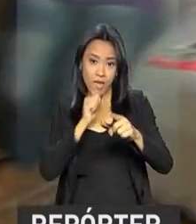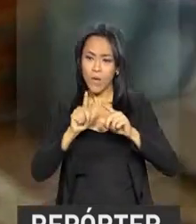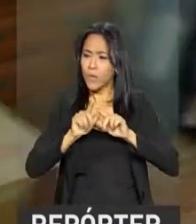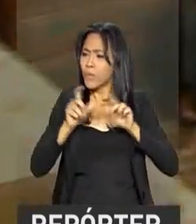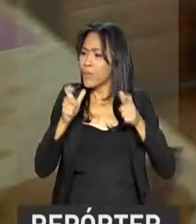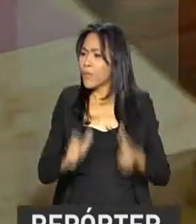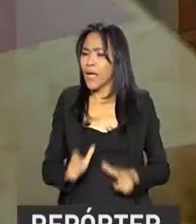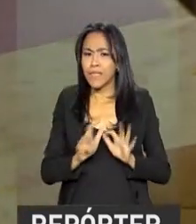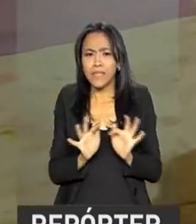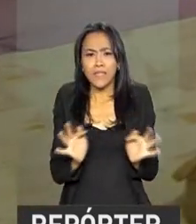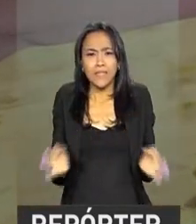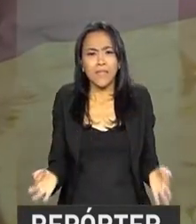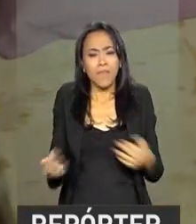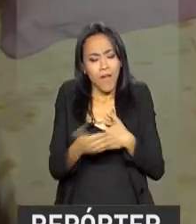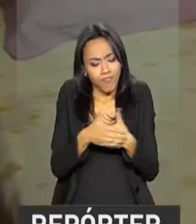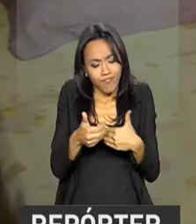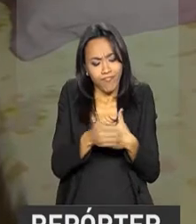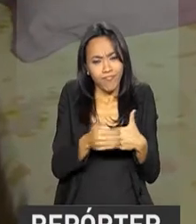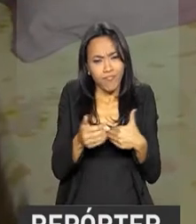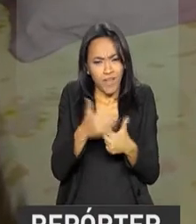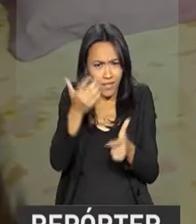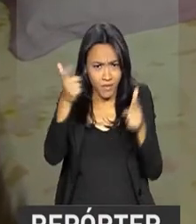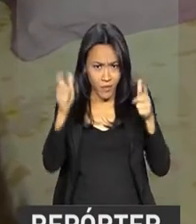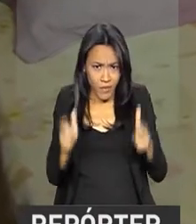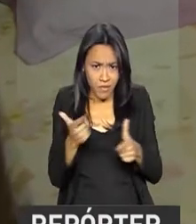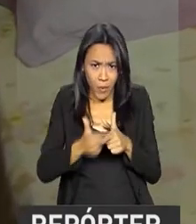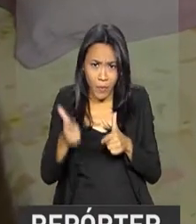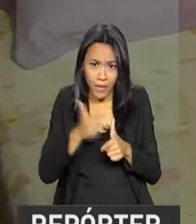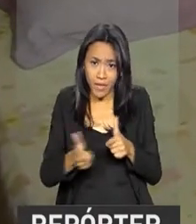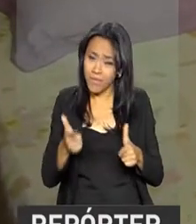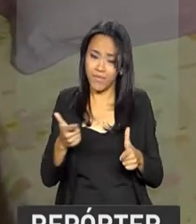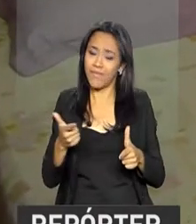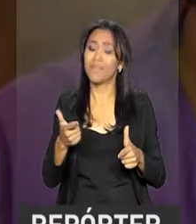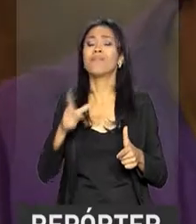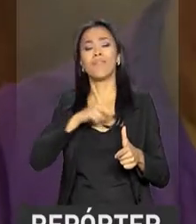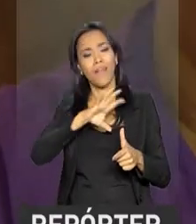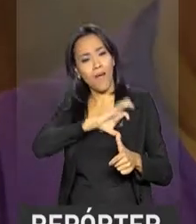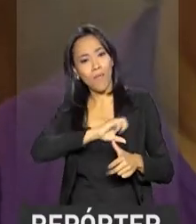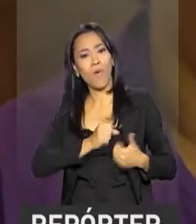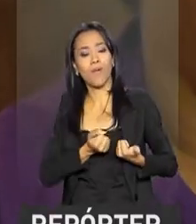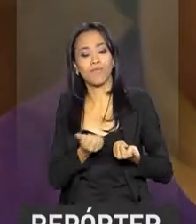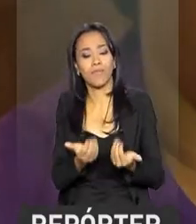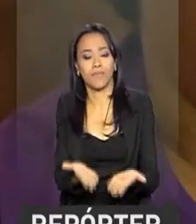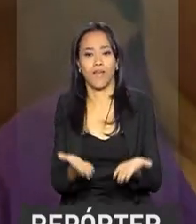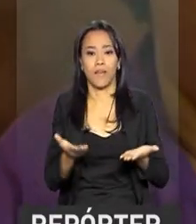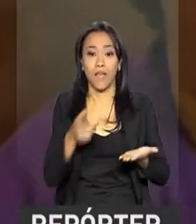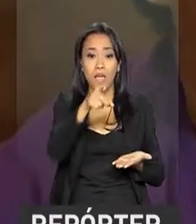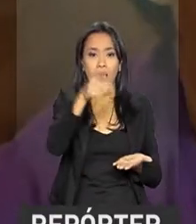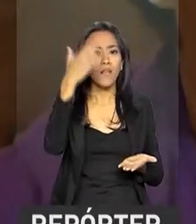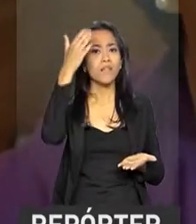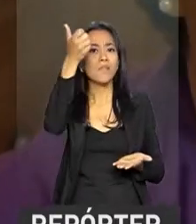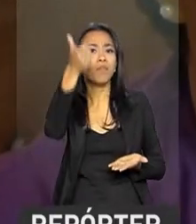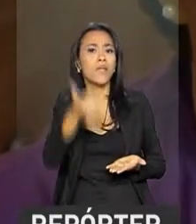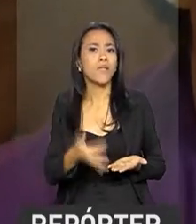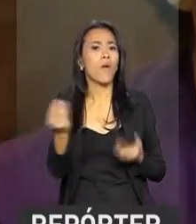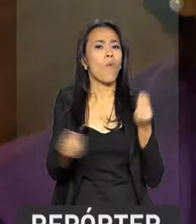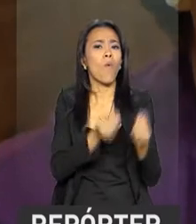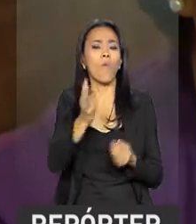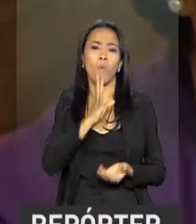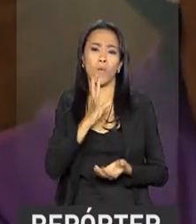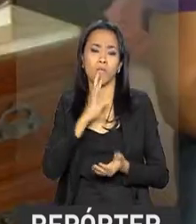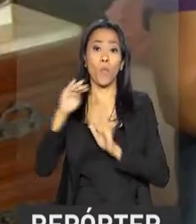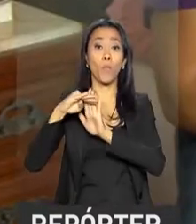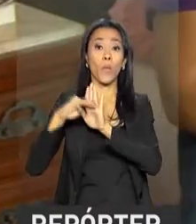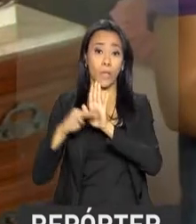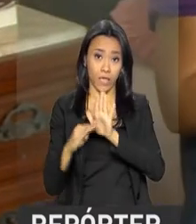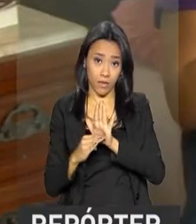acolhedor mostra que espaço não é problema quando se tem amor para dar. A dona de casa conta como conheceu o programa Família